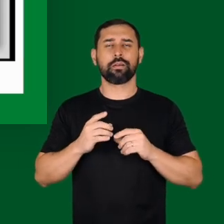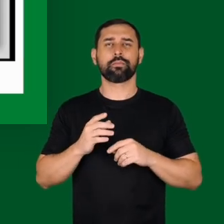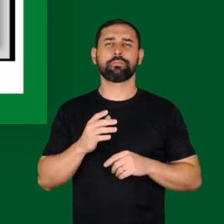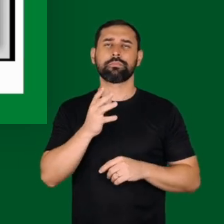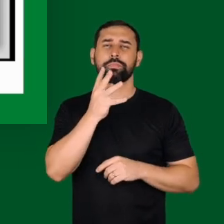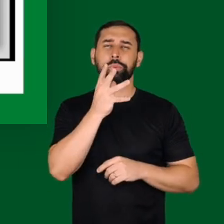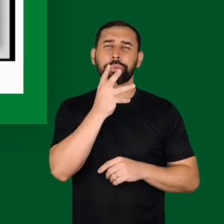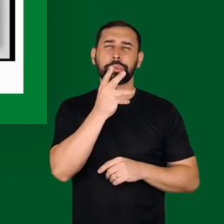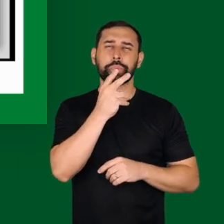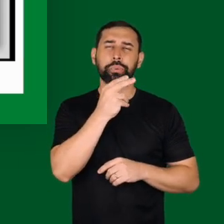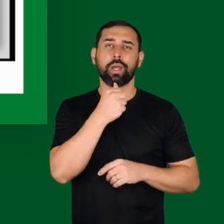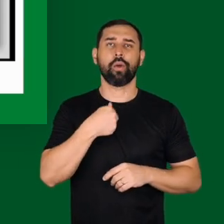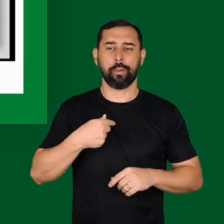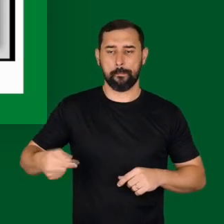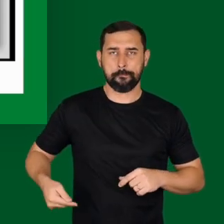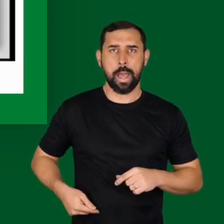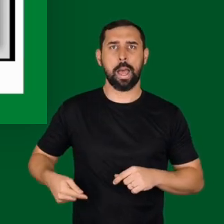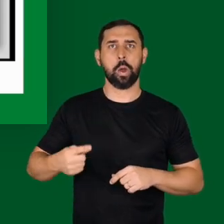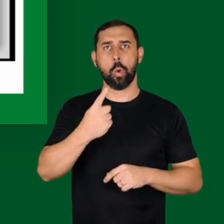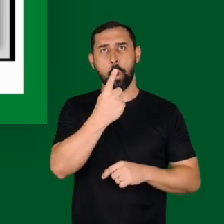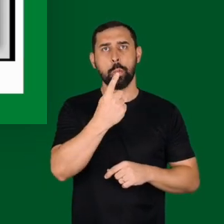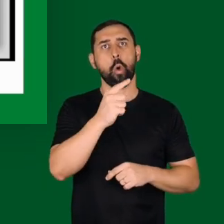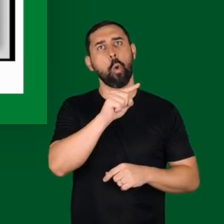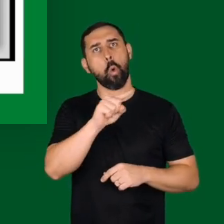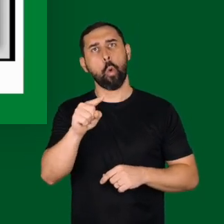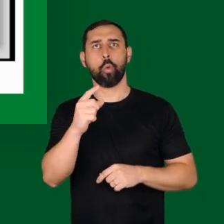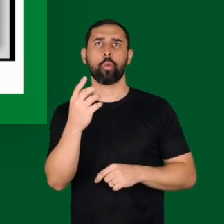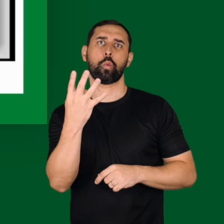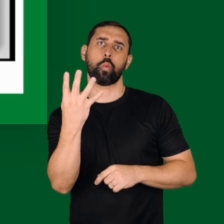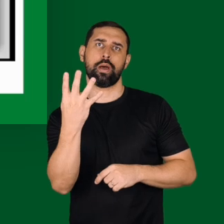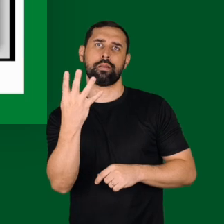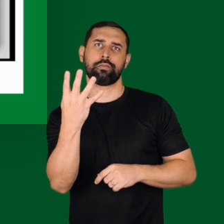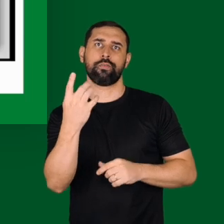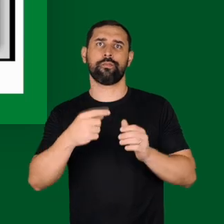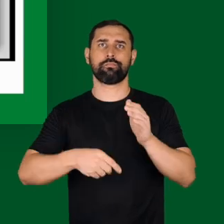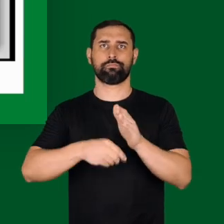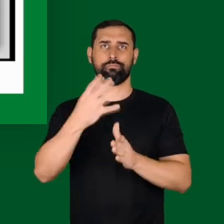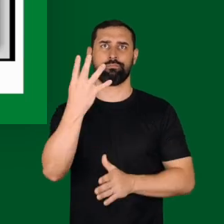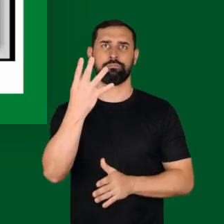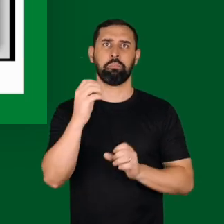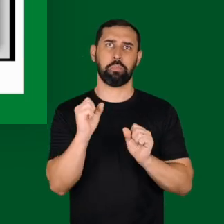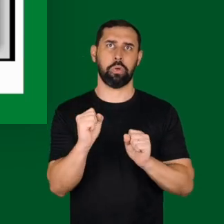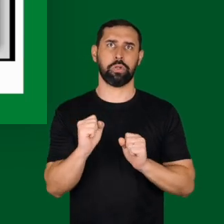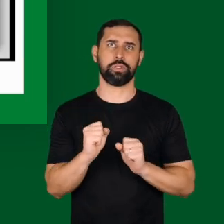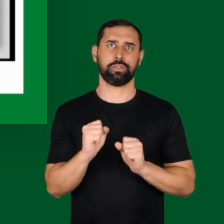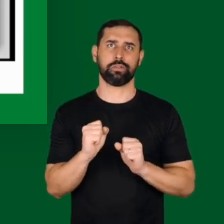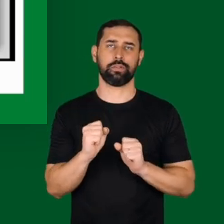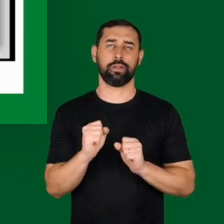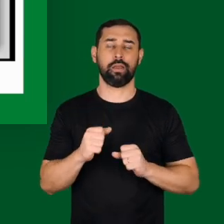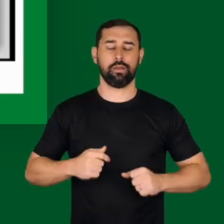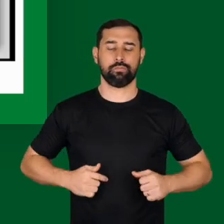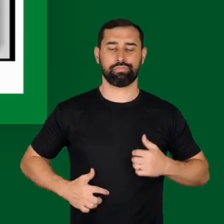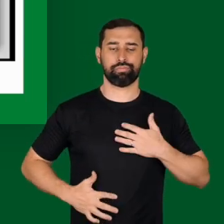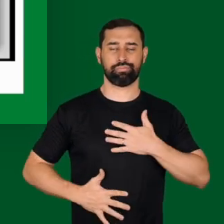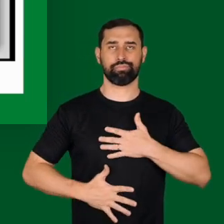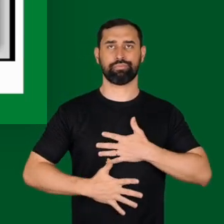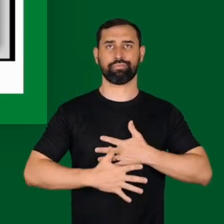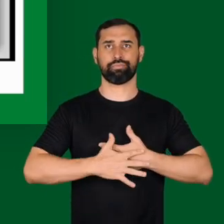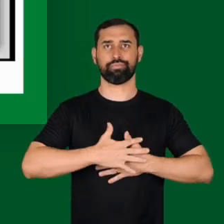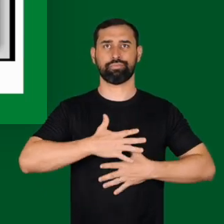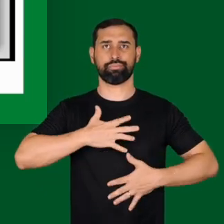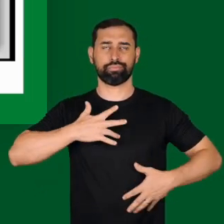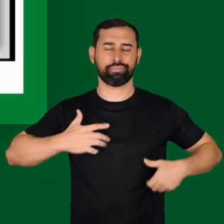eu posso precisar aplicar de 1 a 4 vezes ao dia, de acordo com o tipo de insulina. Essa insulina lenta, ela vai